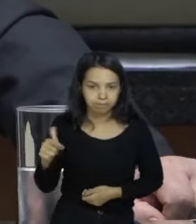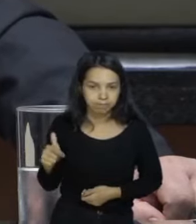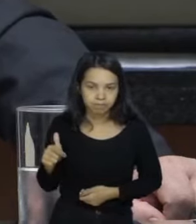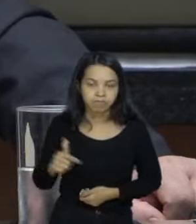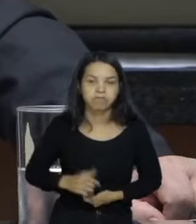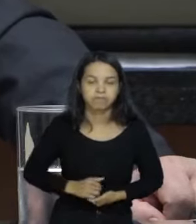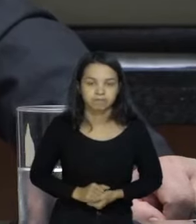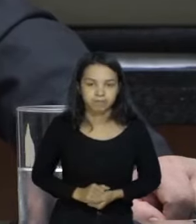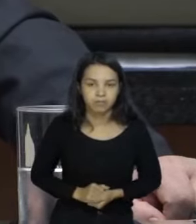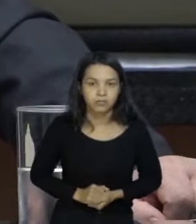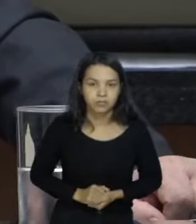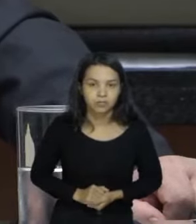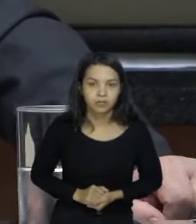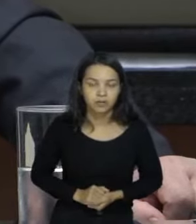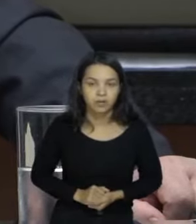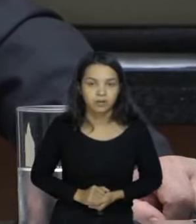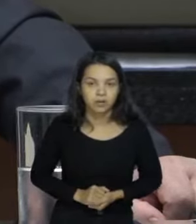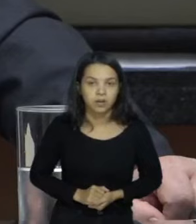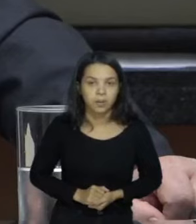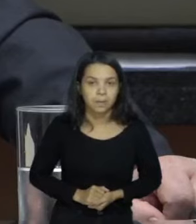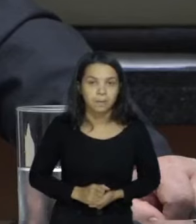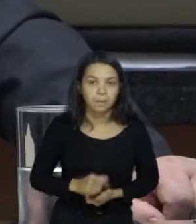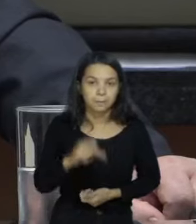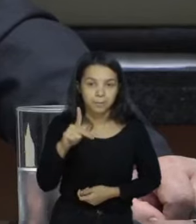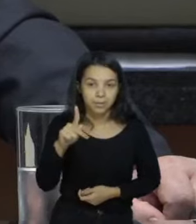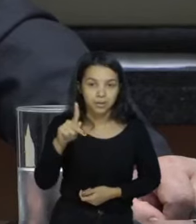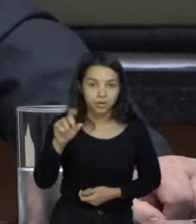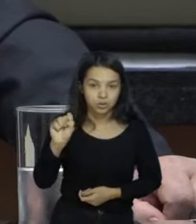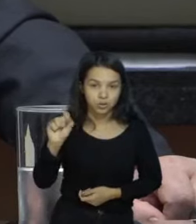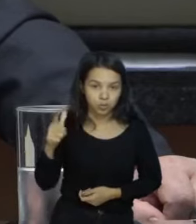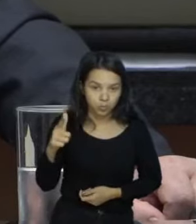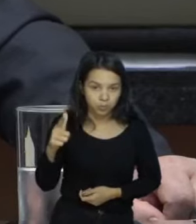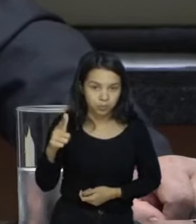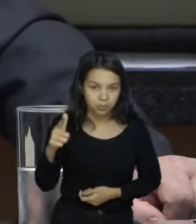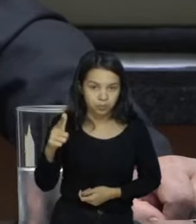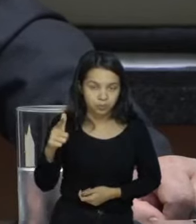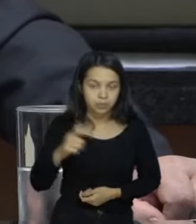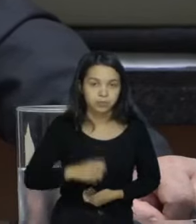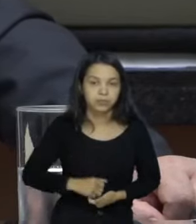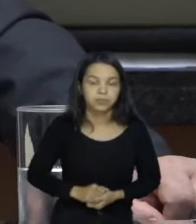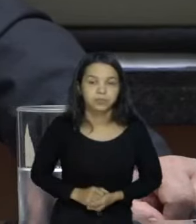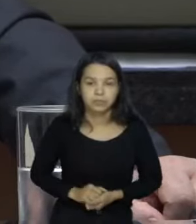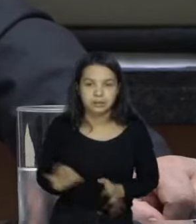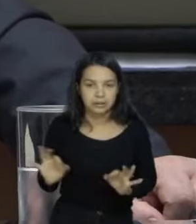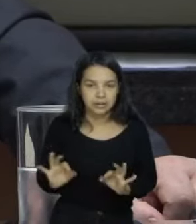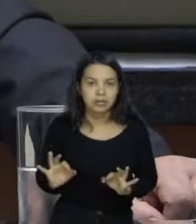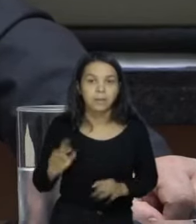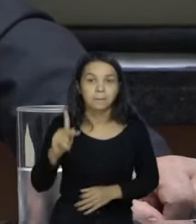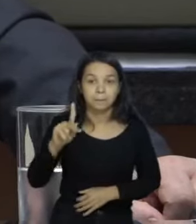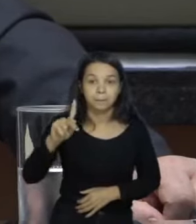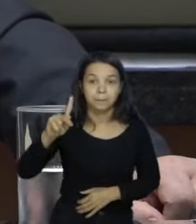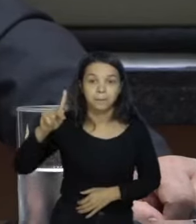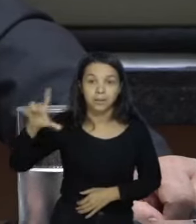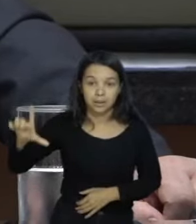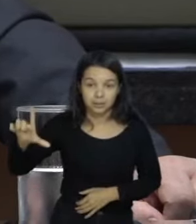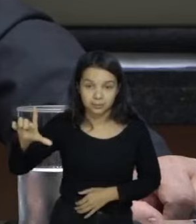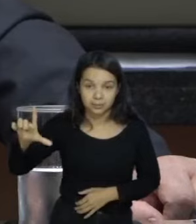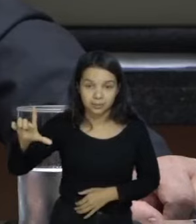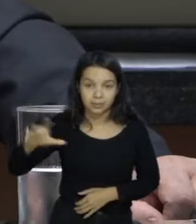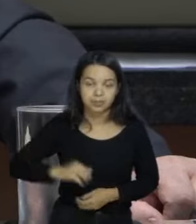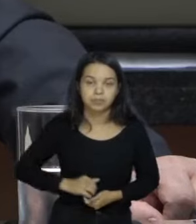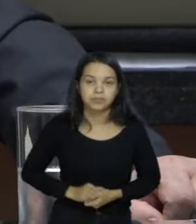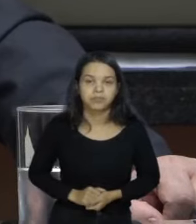se manifestar na sequência pessoal da mesma forma PL consulta a bancada